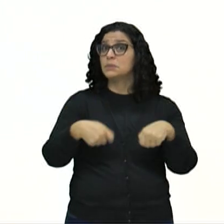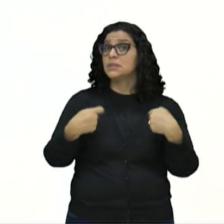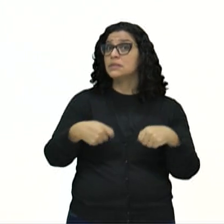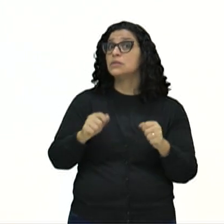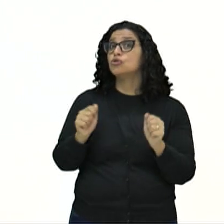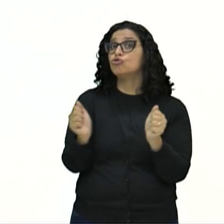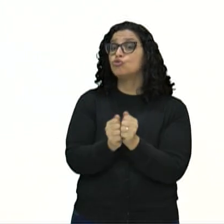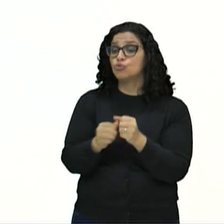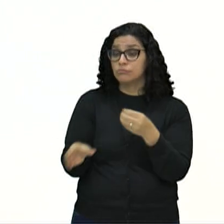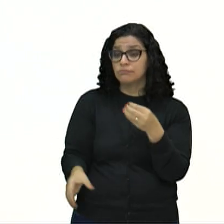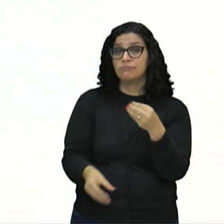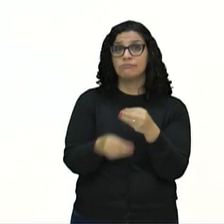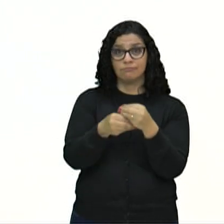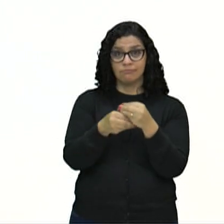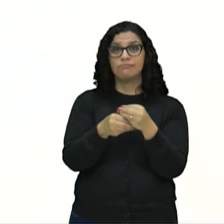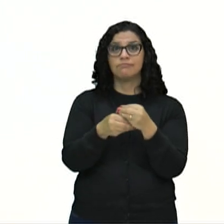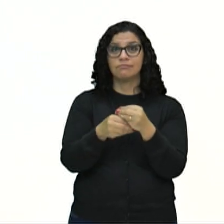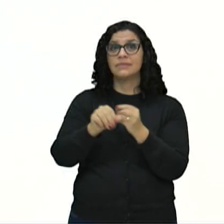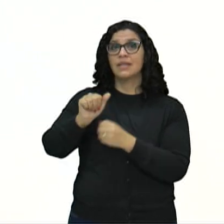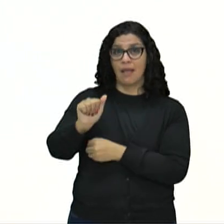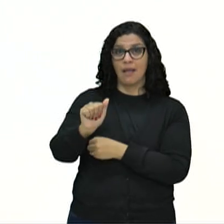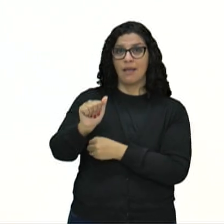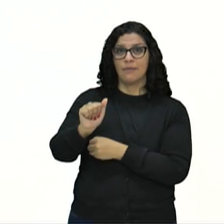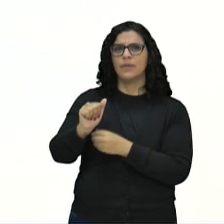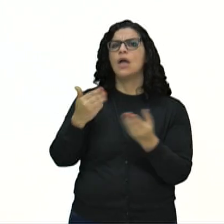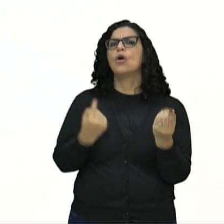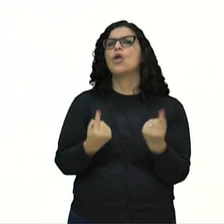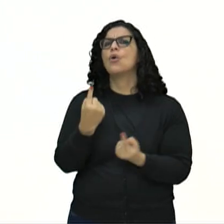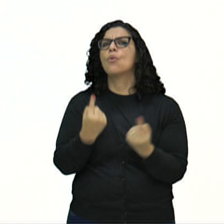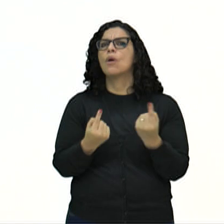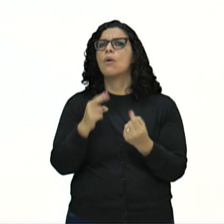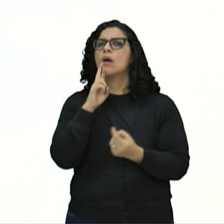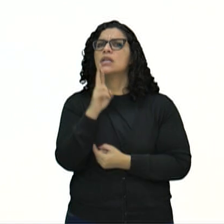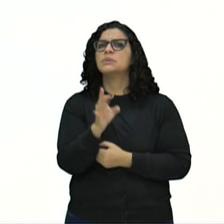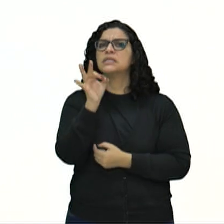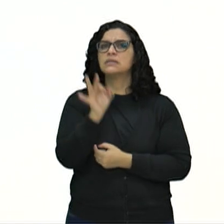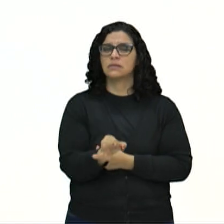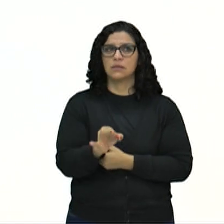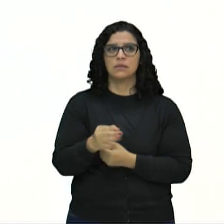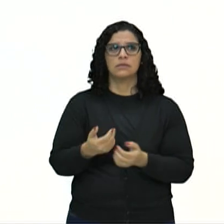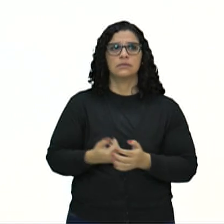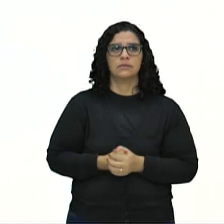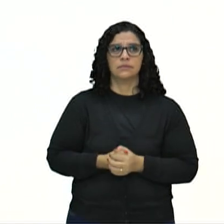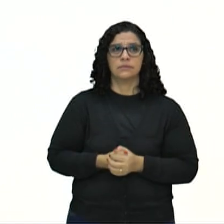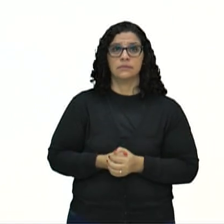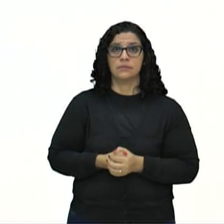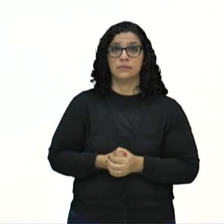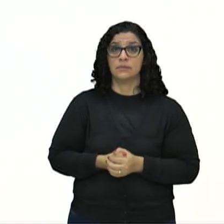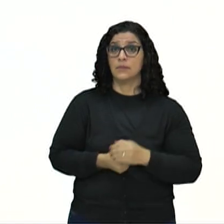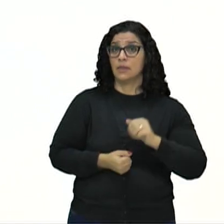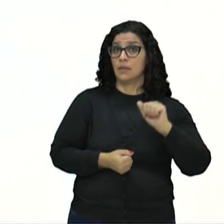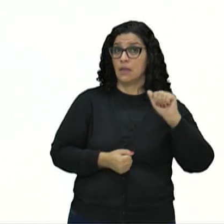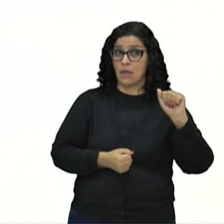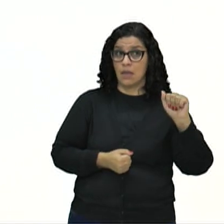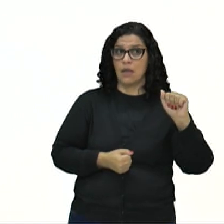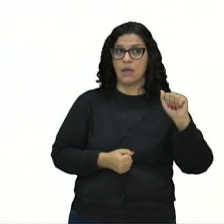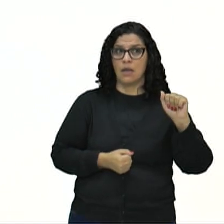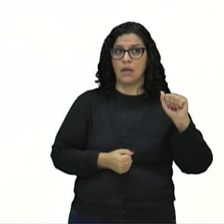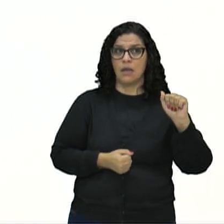a preposição A. Qual seria a resposta correta? Letra A.